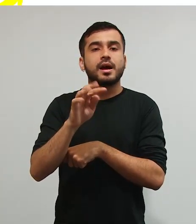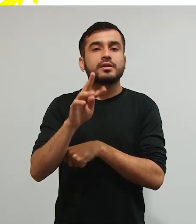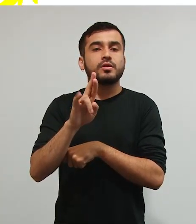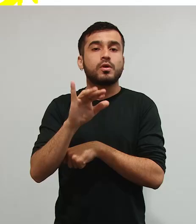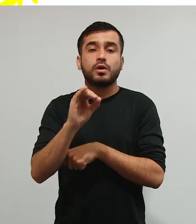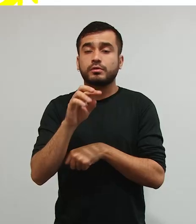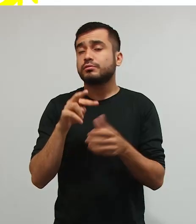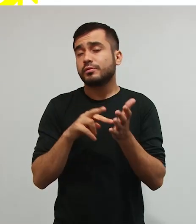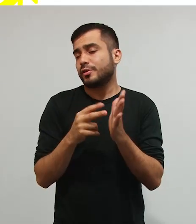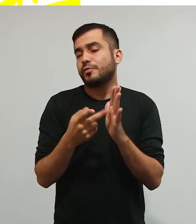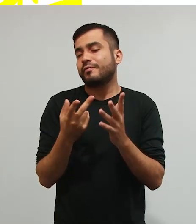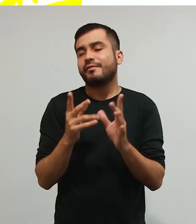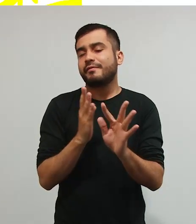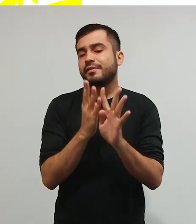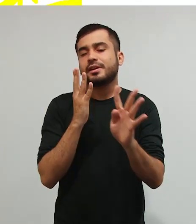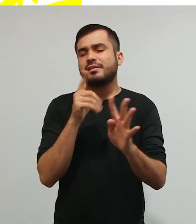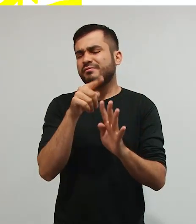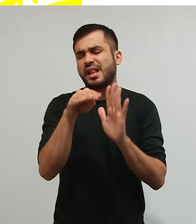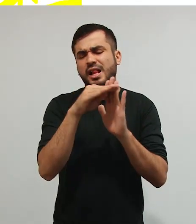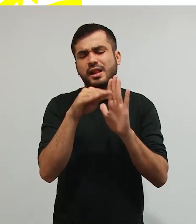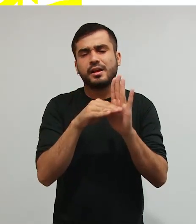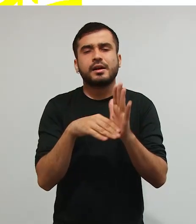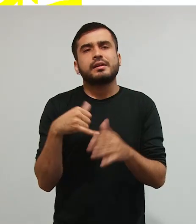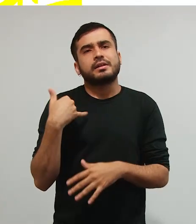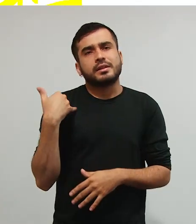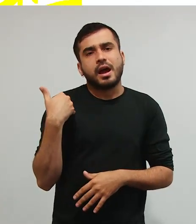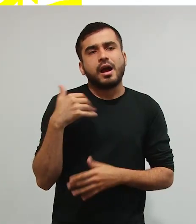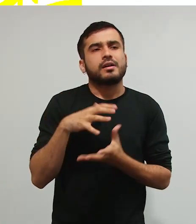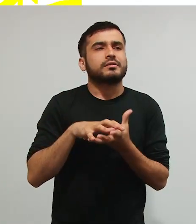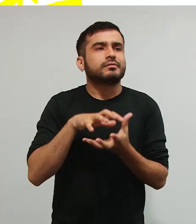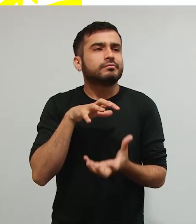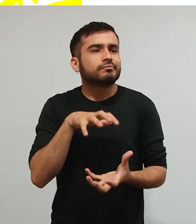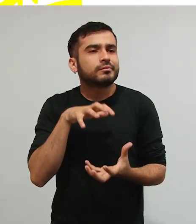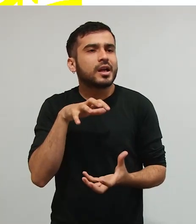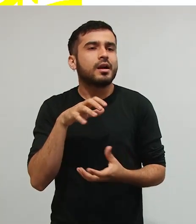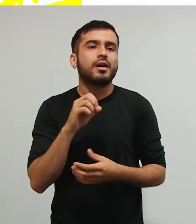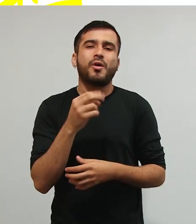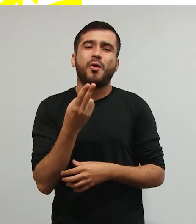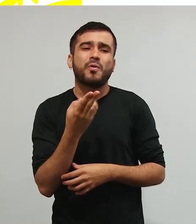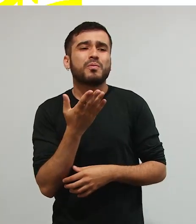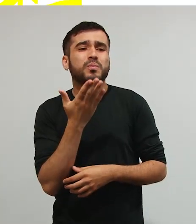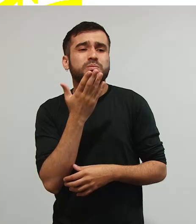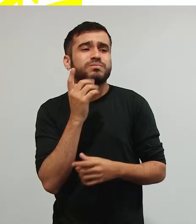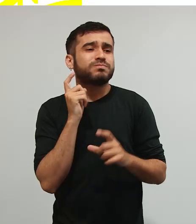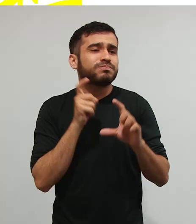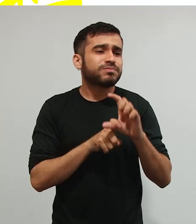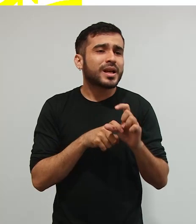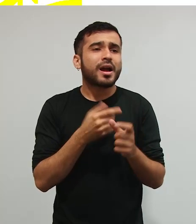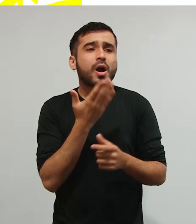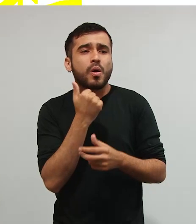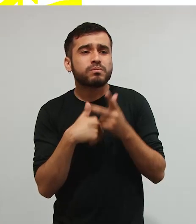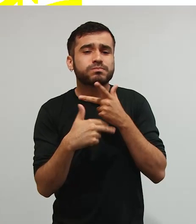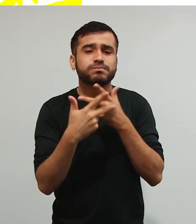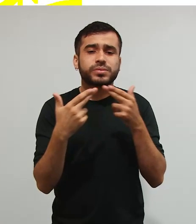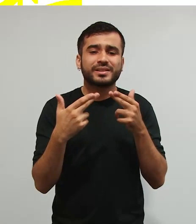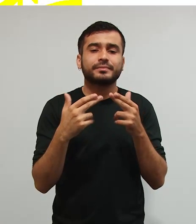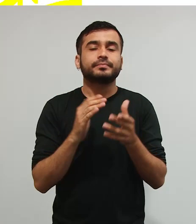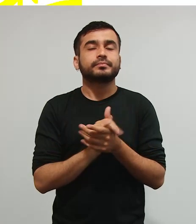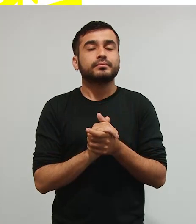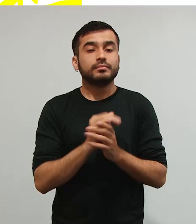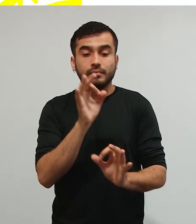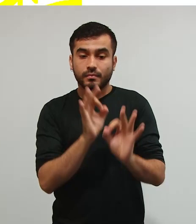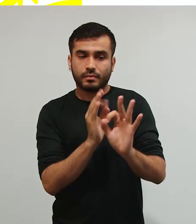fila. E aí tem vários critérios, se você for idoso, se for uma verba alimentar, você pode ficar ali mais